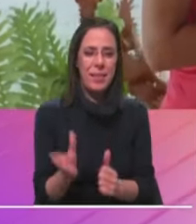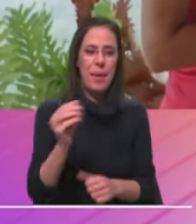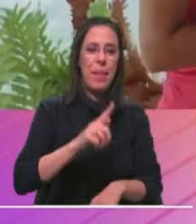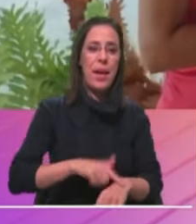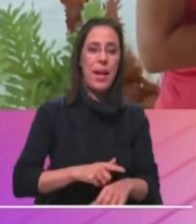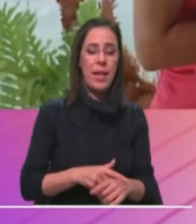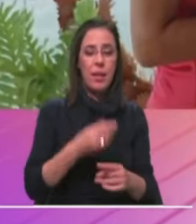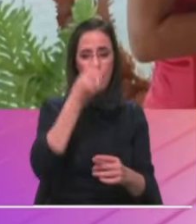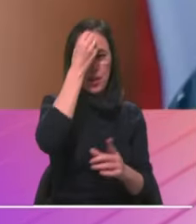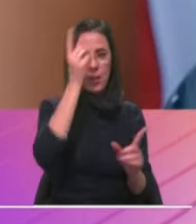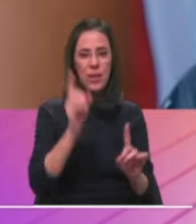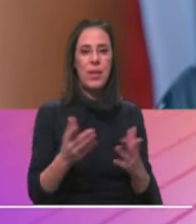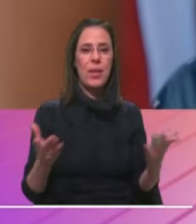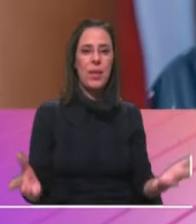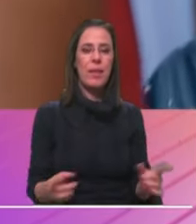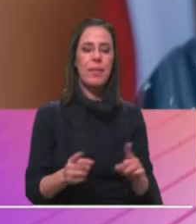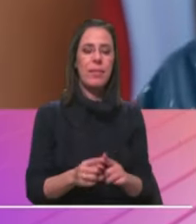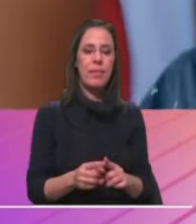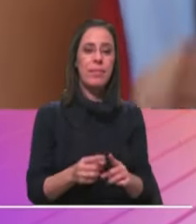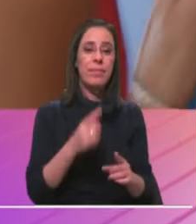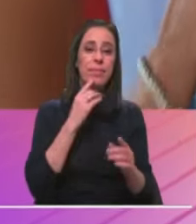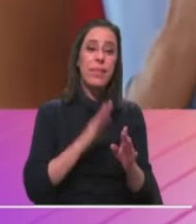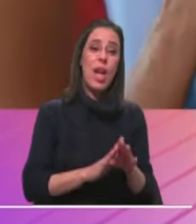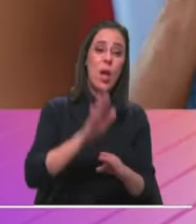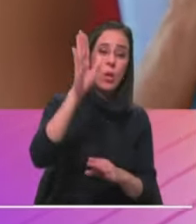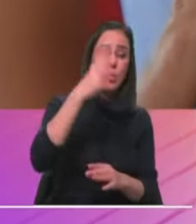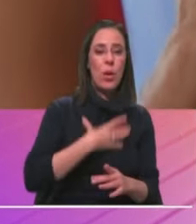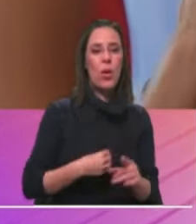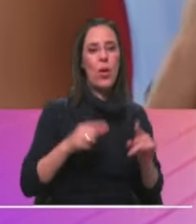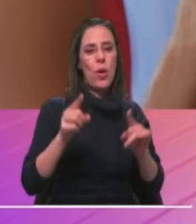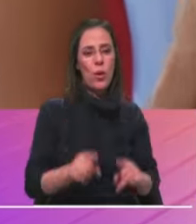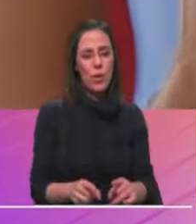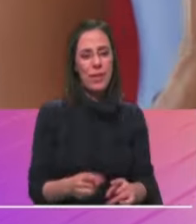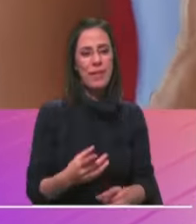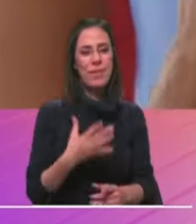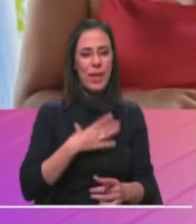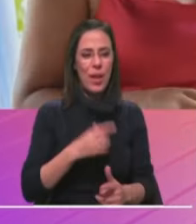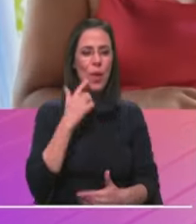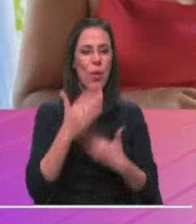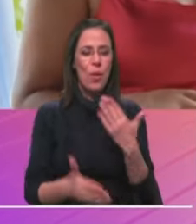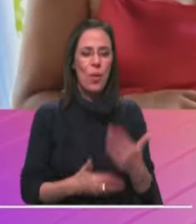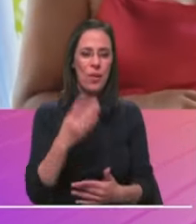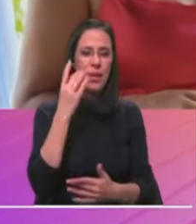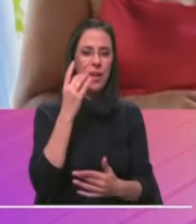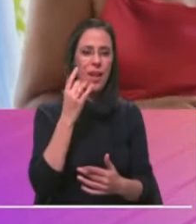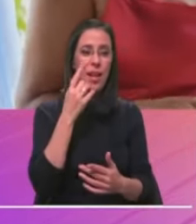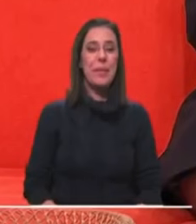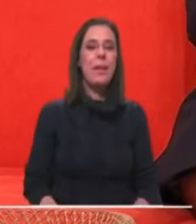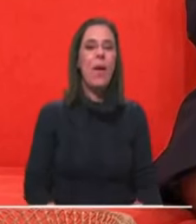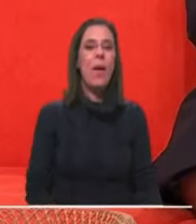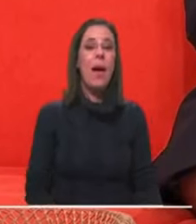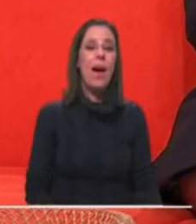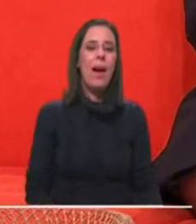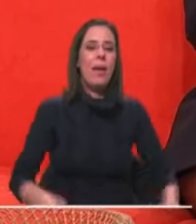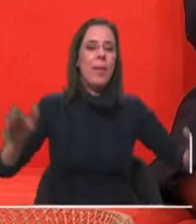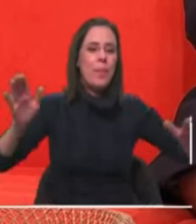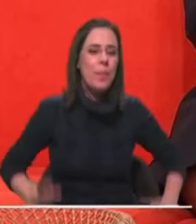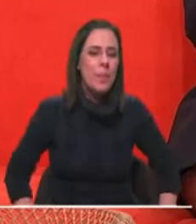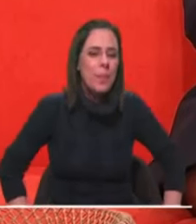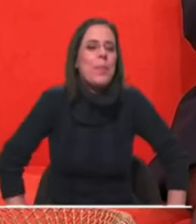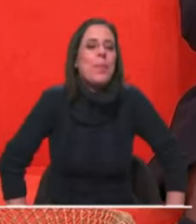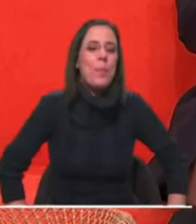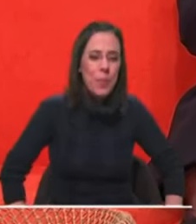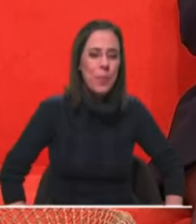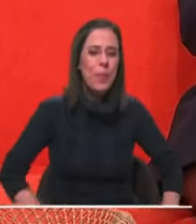momentos inesquecíveis sempre a subir gosto de ti e Sim quero continuar esta linda História Contigo O que é que se passou